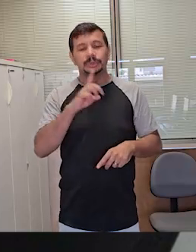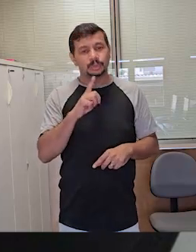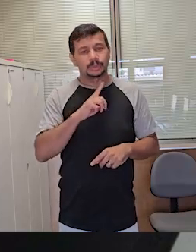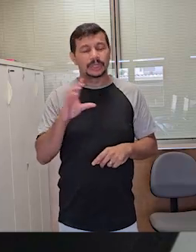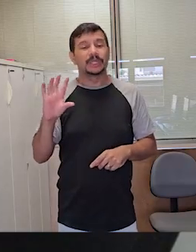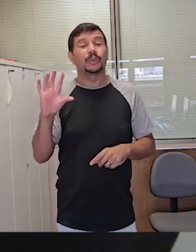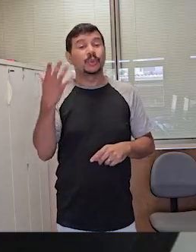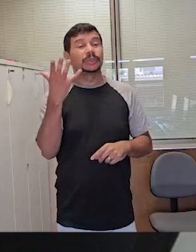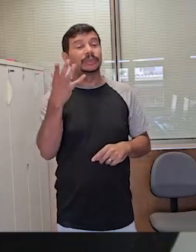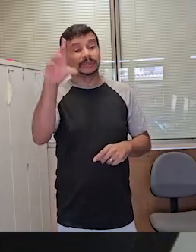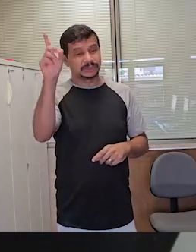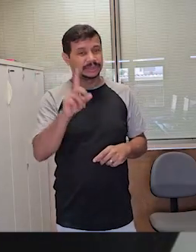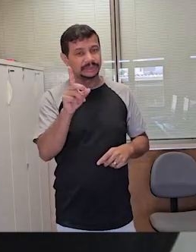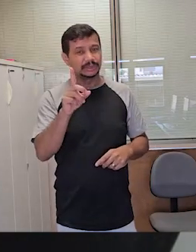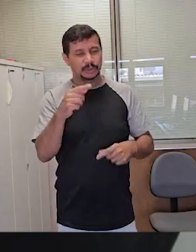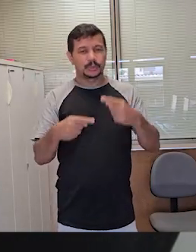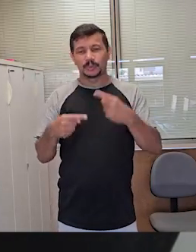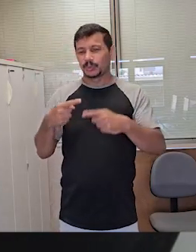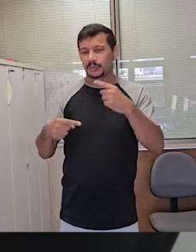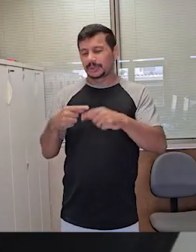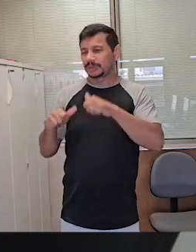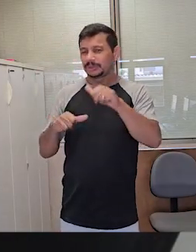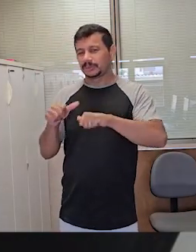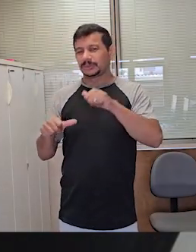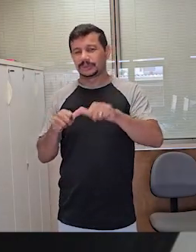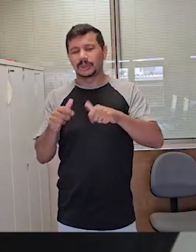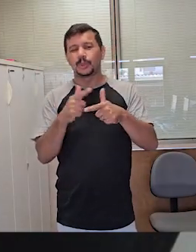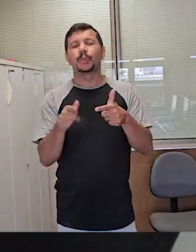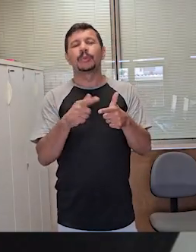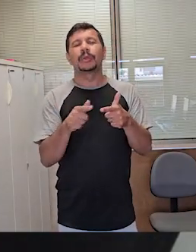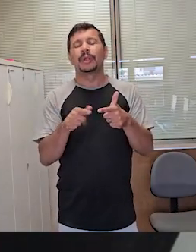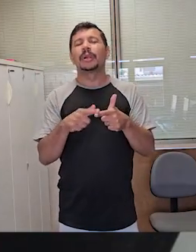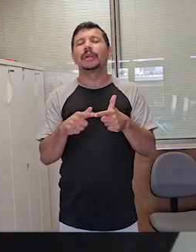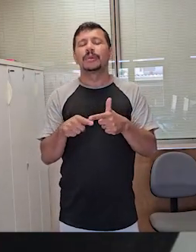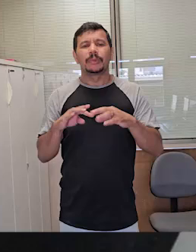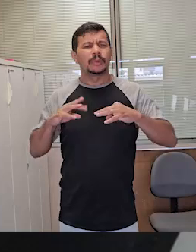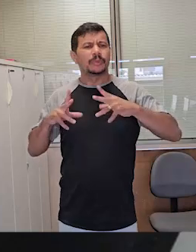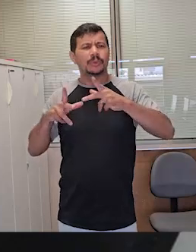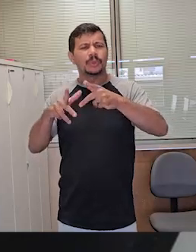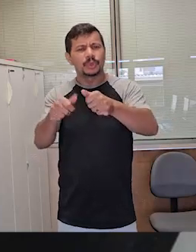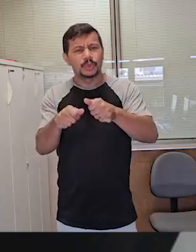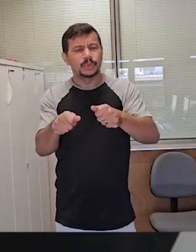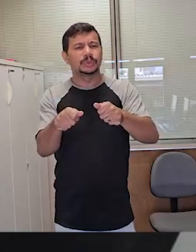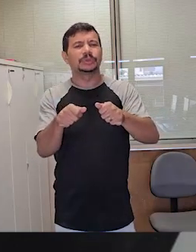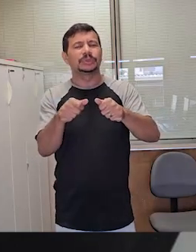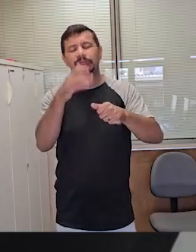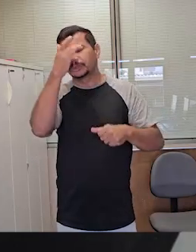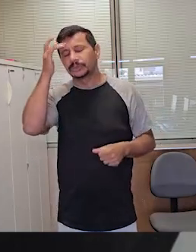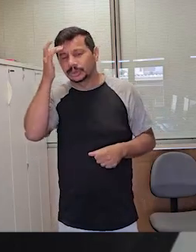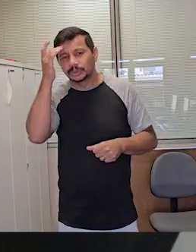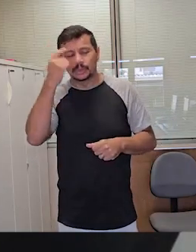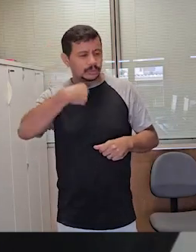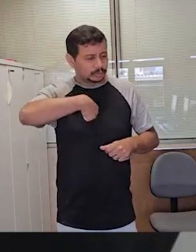gente está conquistando o direito de fazer o debate para fazer a resolução dos nossos problemas. Eu desejo a todos que participarem das